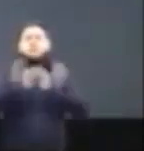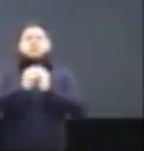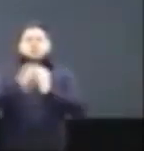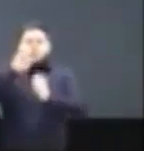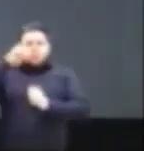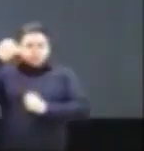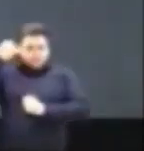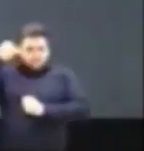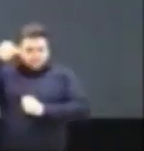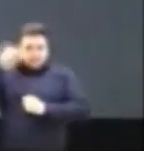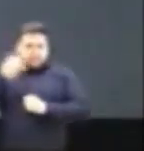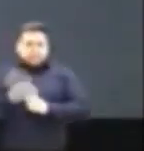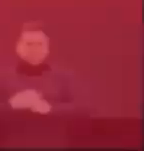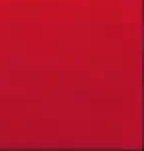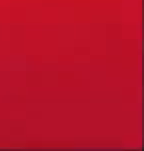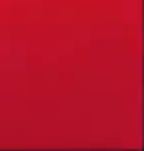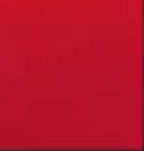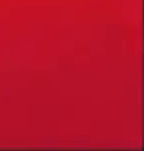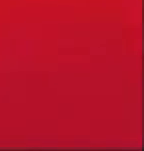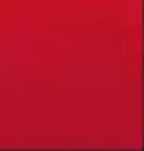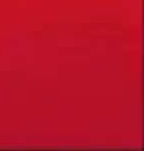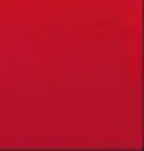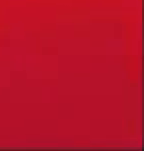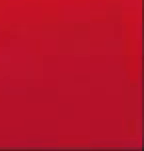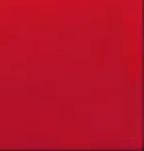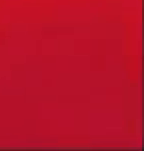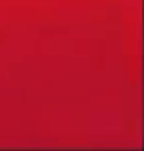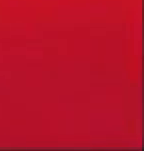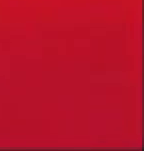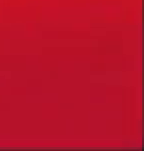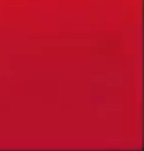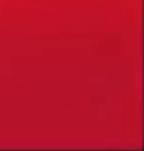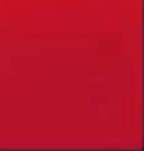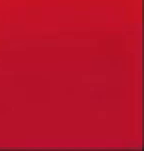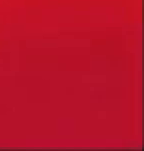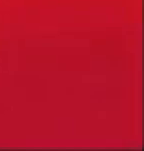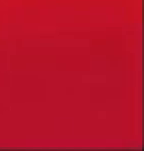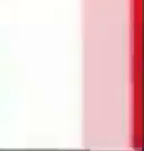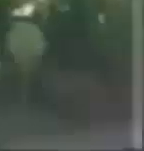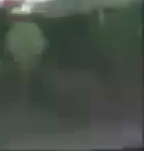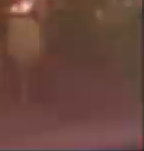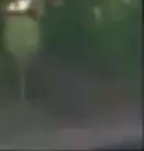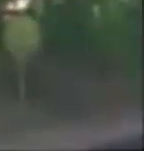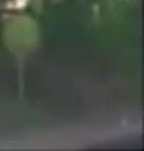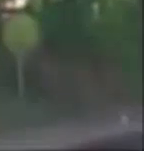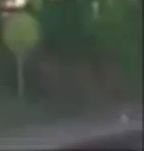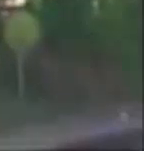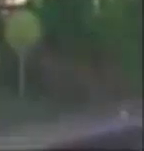Trabalhadores, vamos com Julieri.